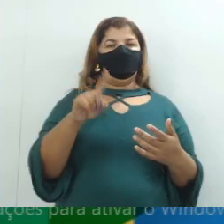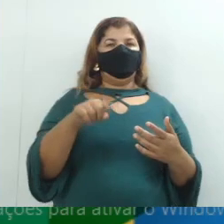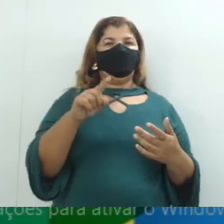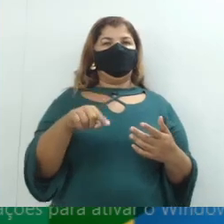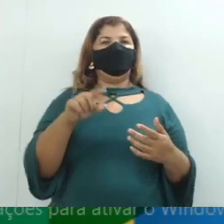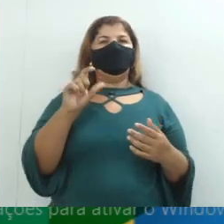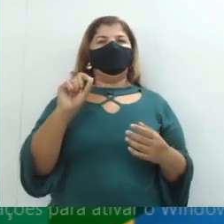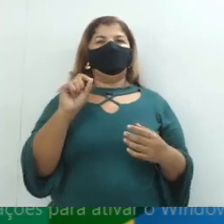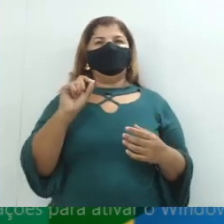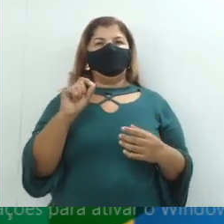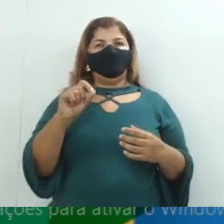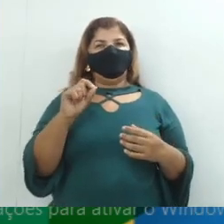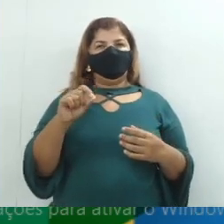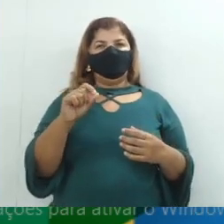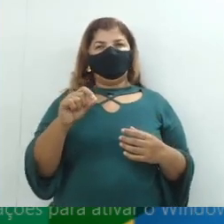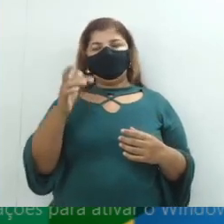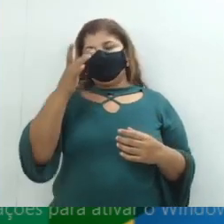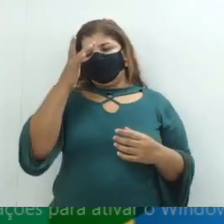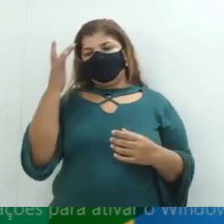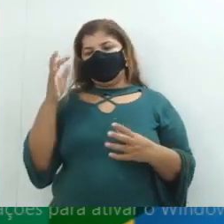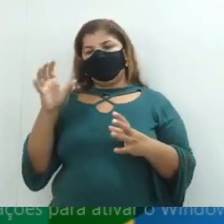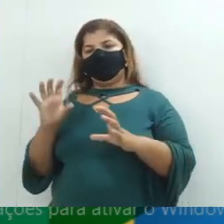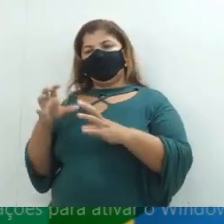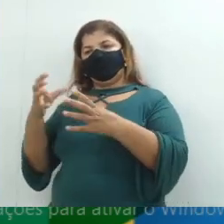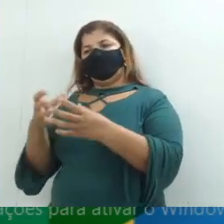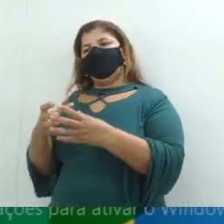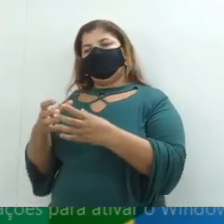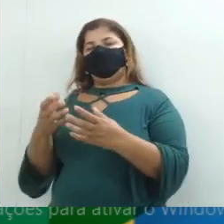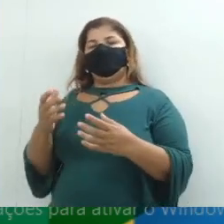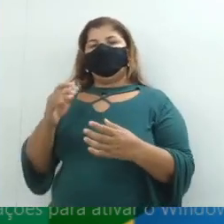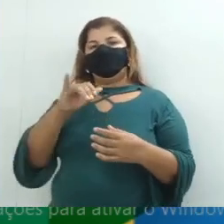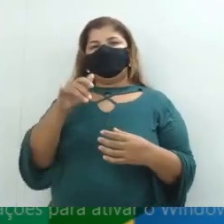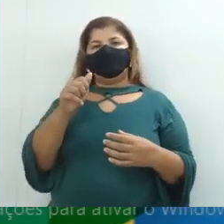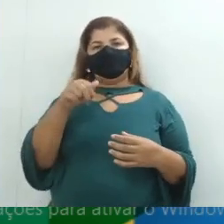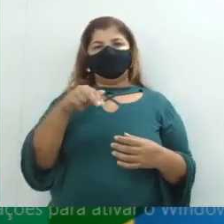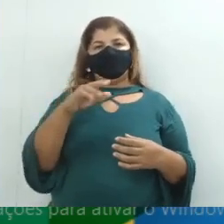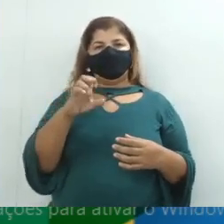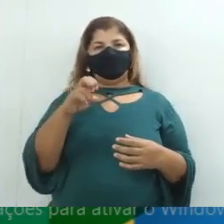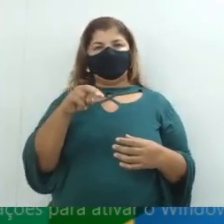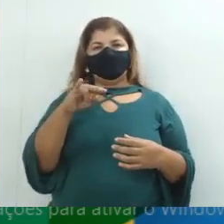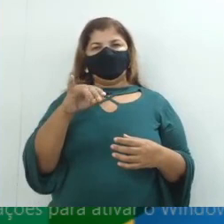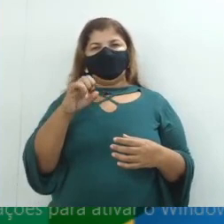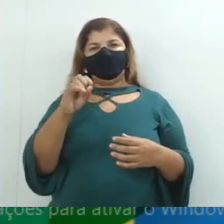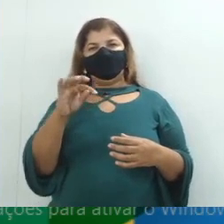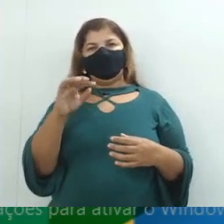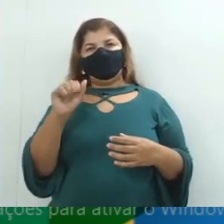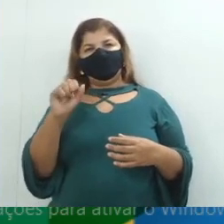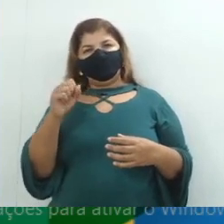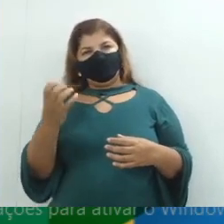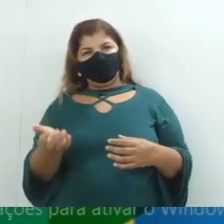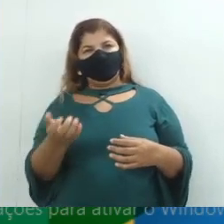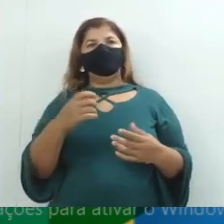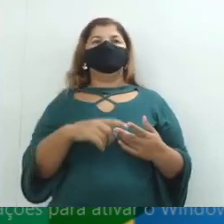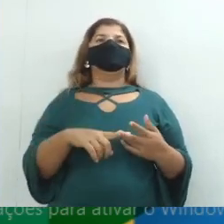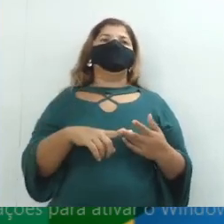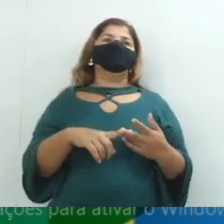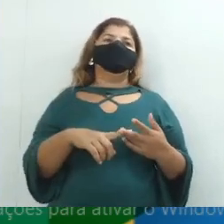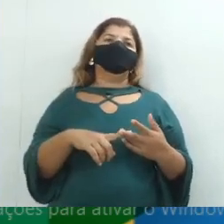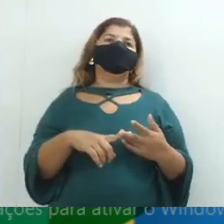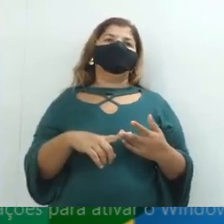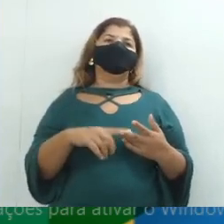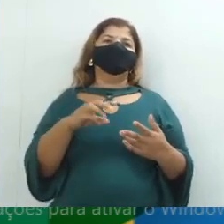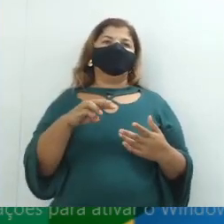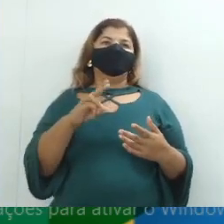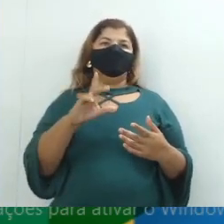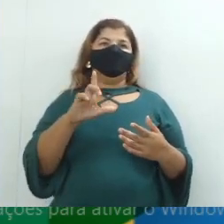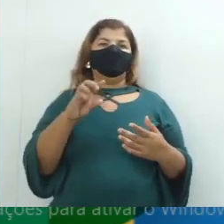principalmente os jansenistas e os muçulmanos. Na letra B, cátaros e os letrados. Na letra C,